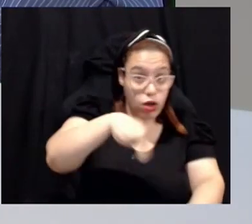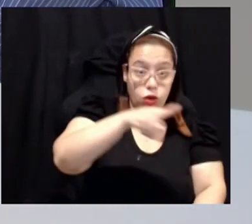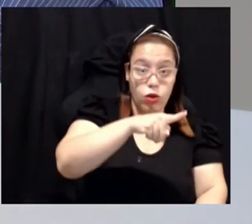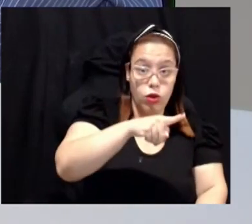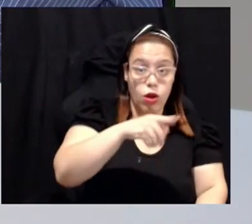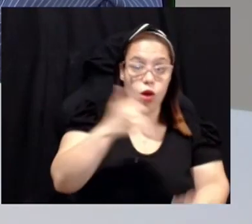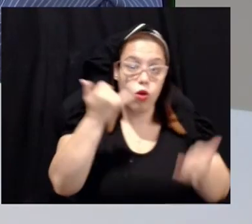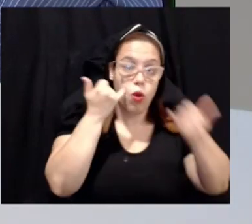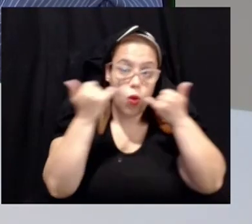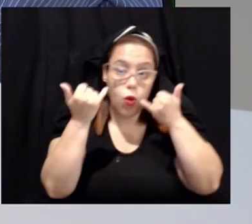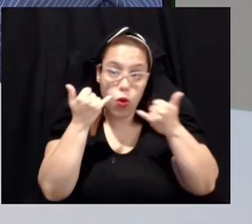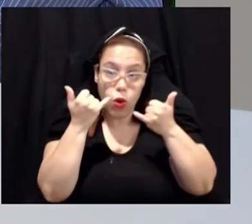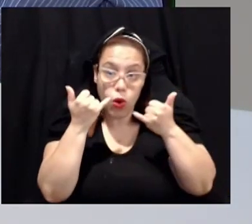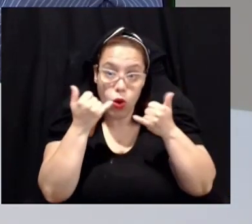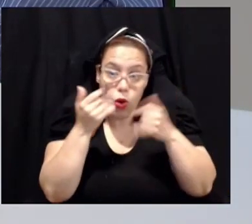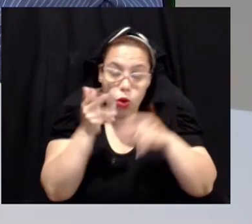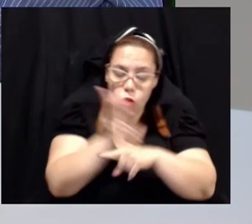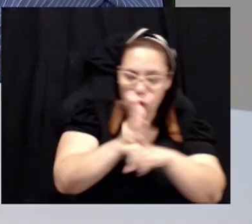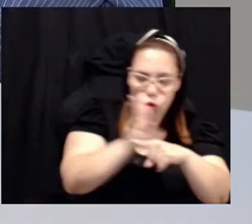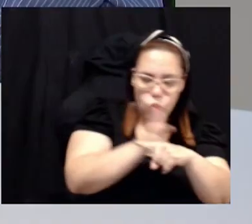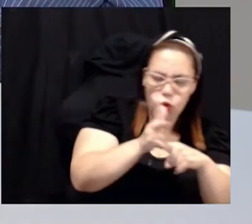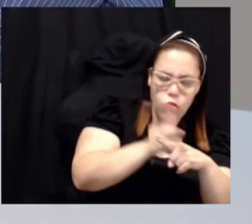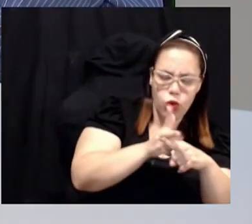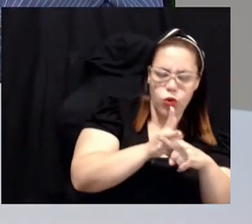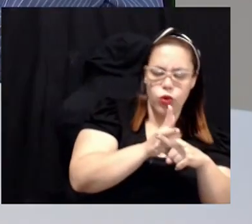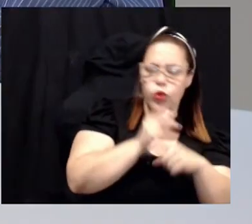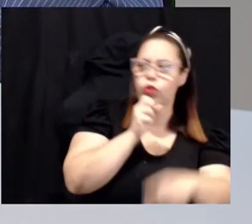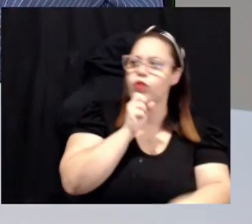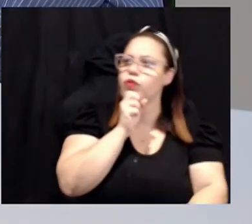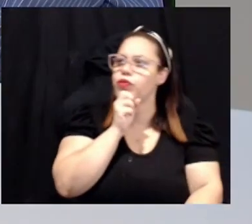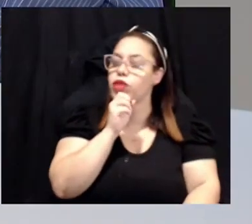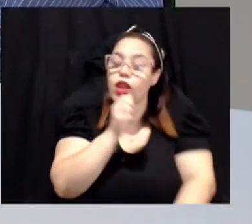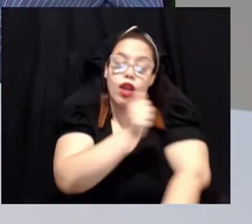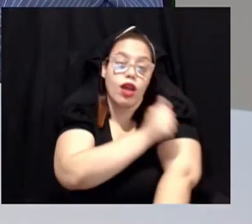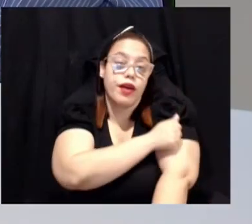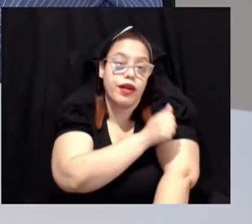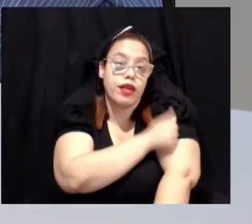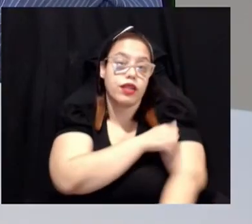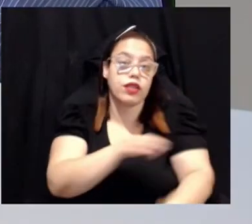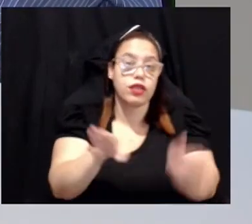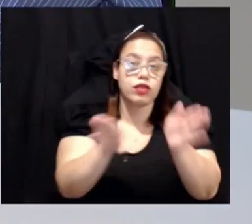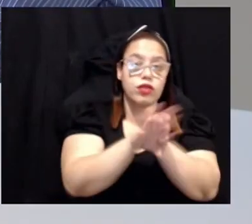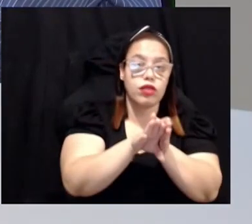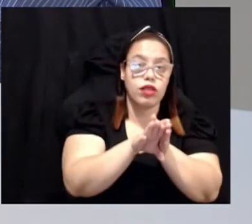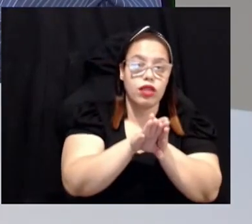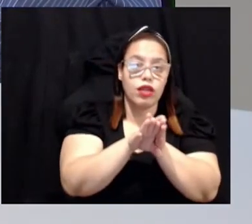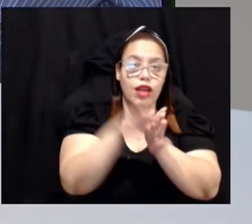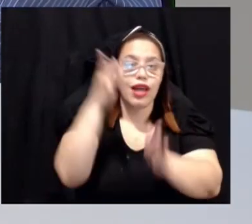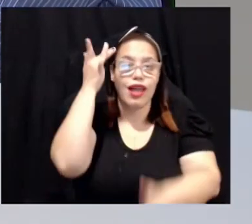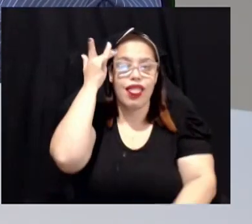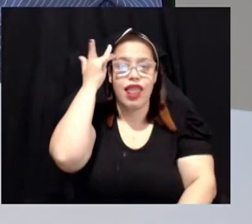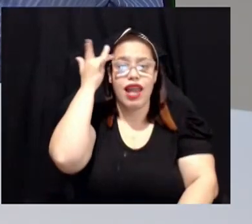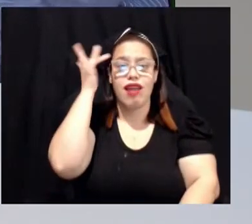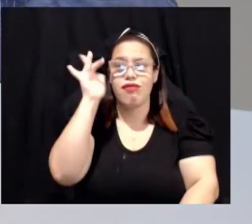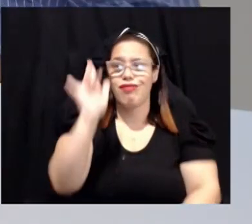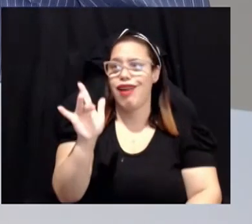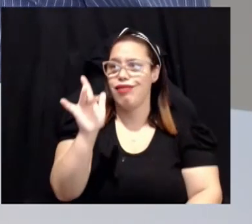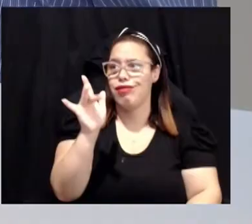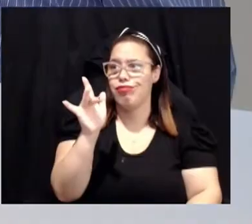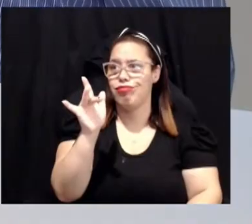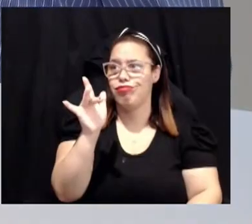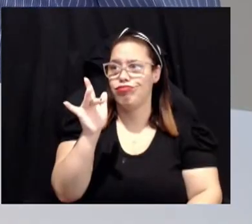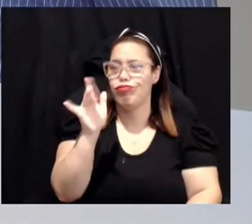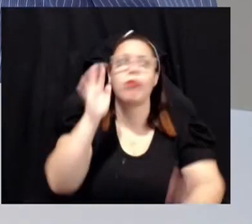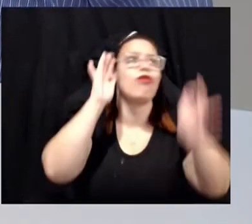alguns vídeos de estudantes assim que chegaram aqui sem nenhuma perspectiva, sem saber ler,